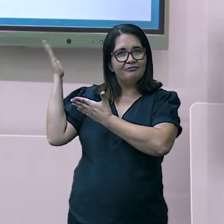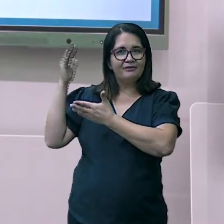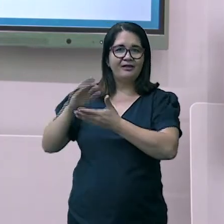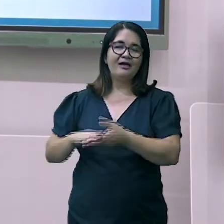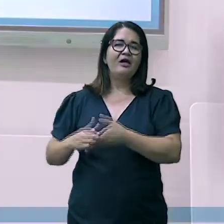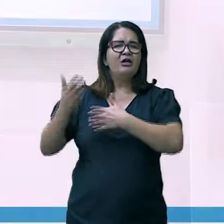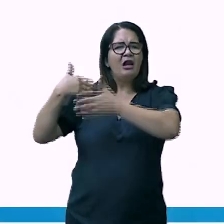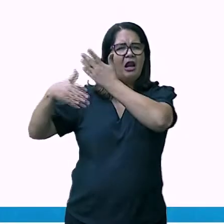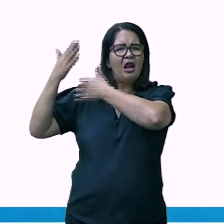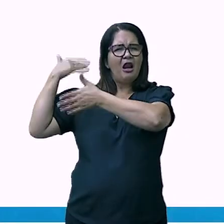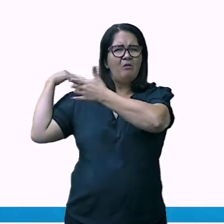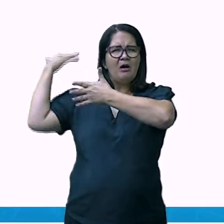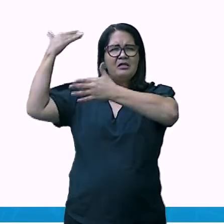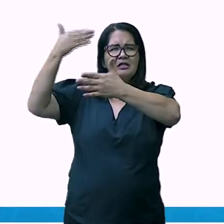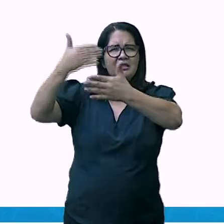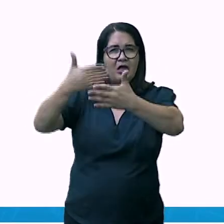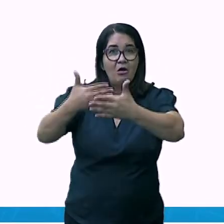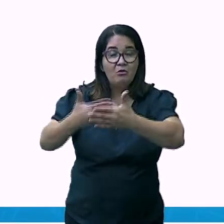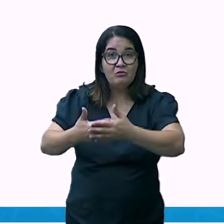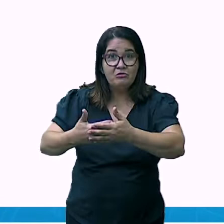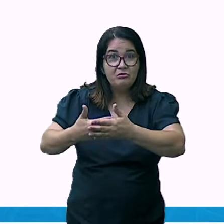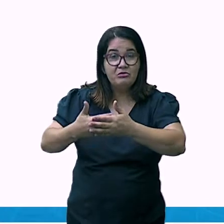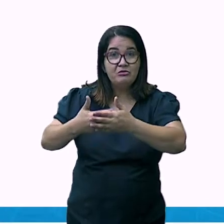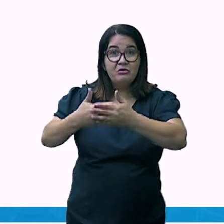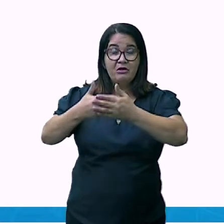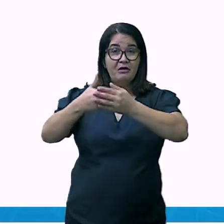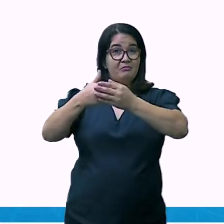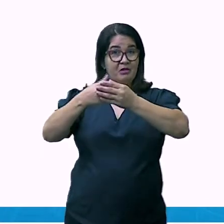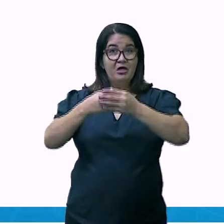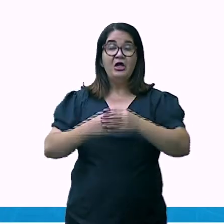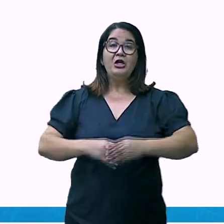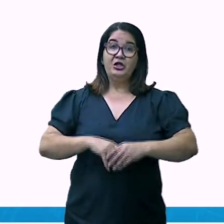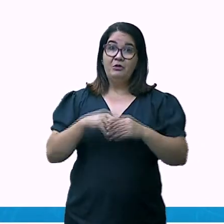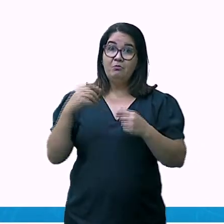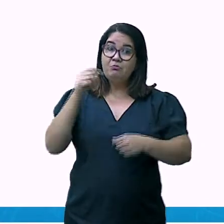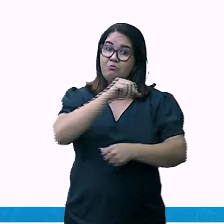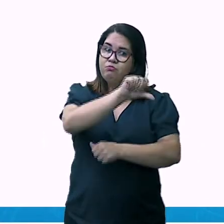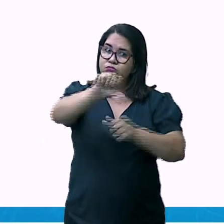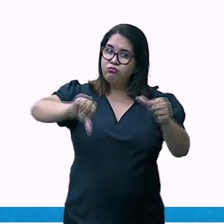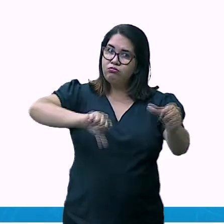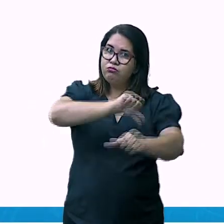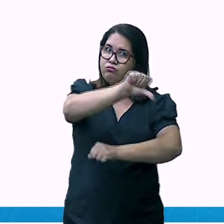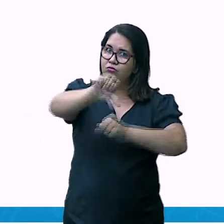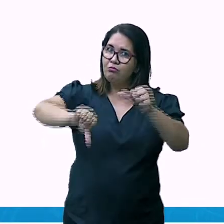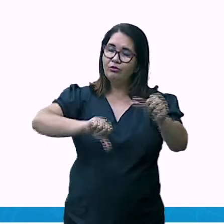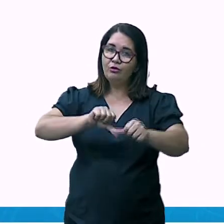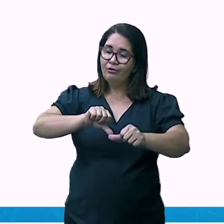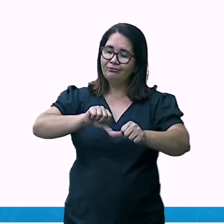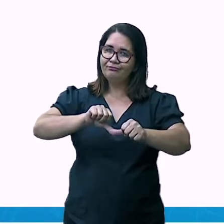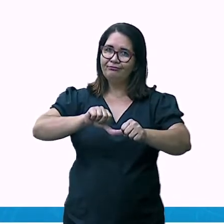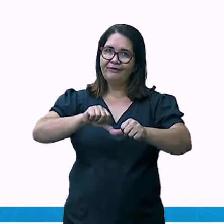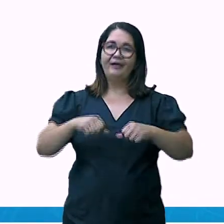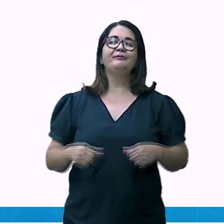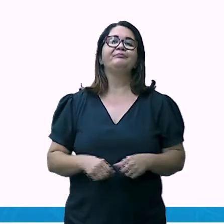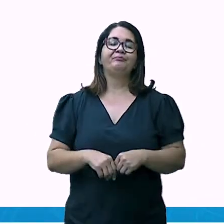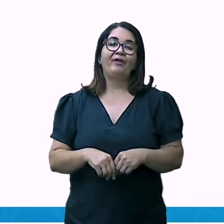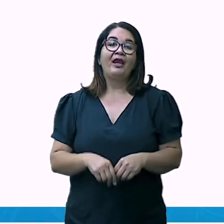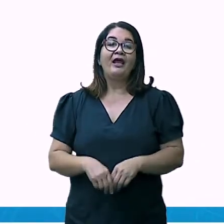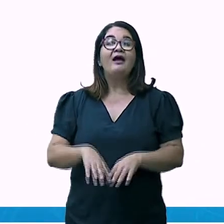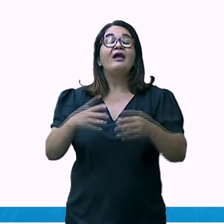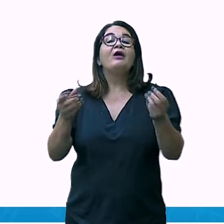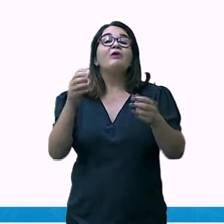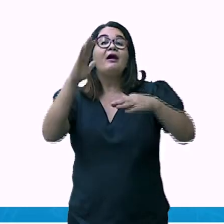a profissão de professor. Por exemplo, hoje eu trabalho num estúdio, eu não